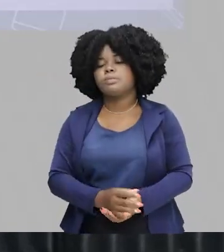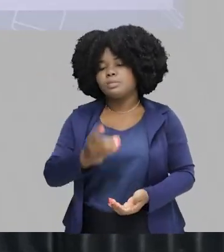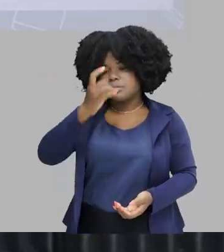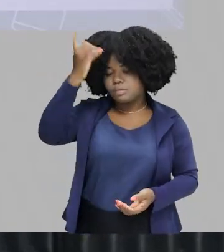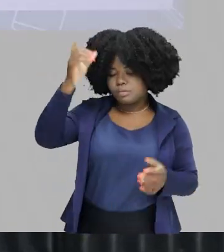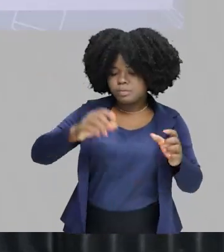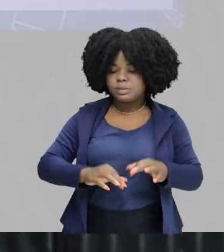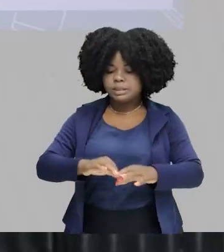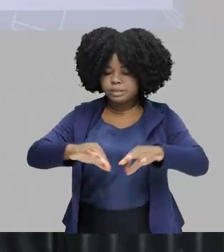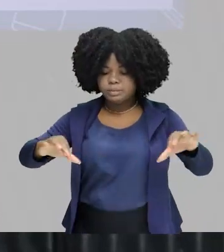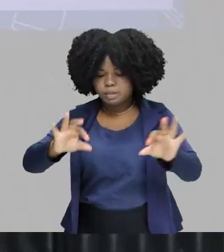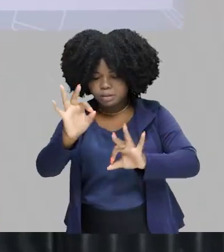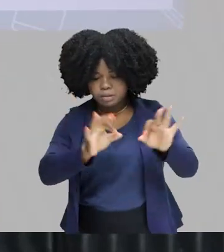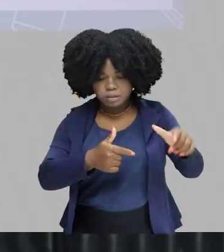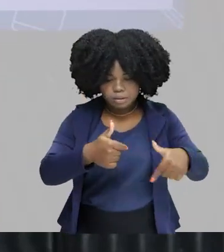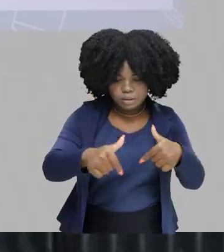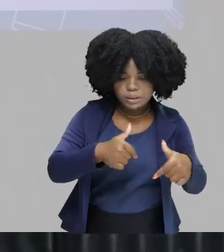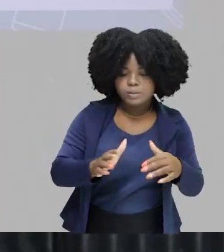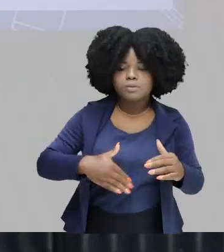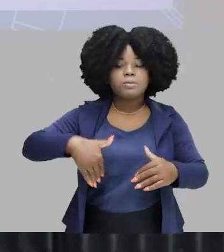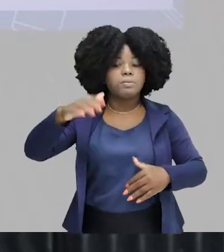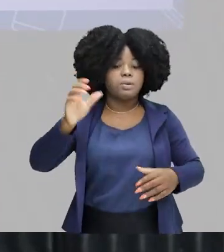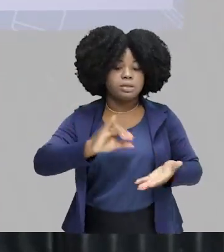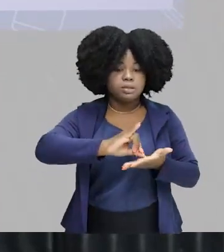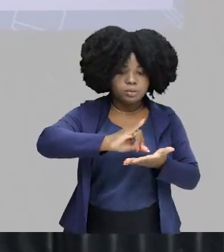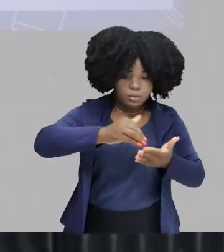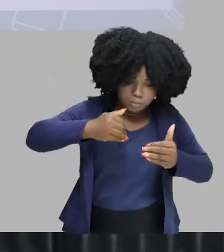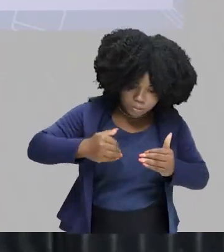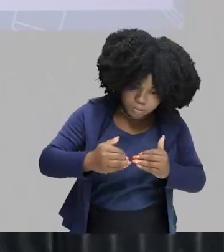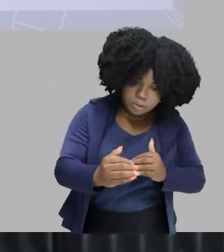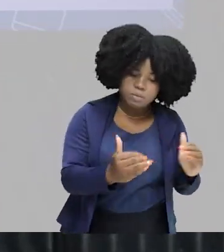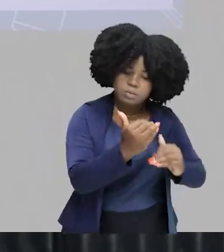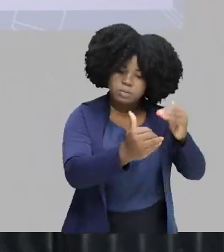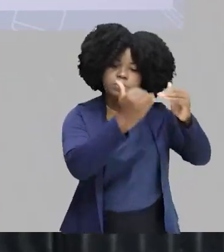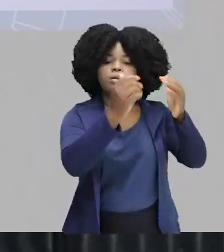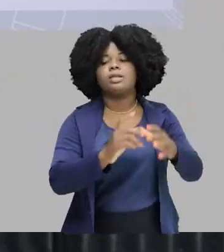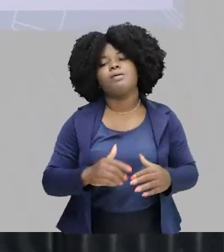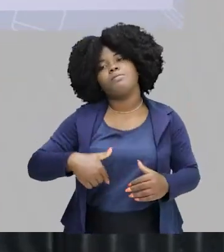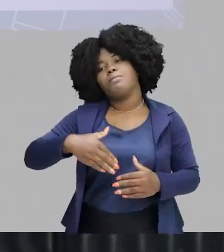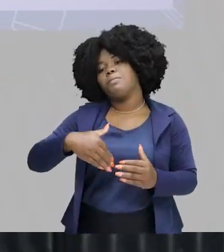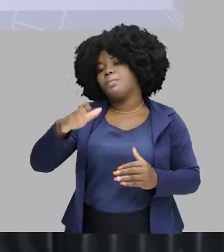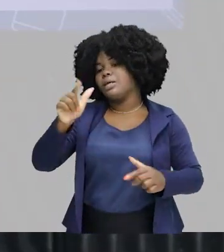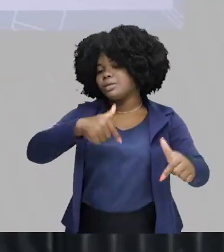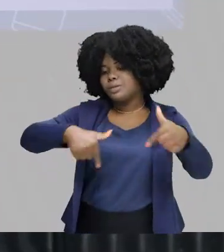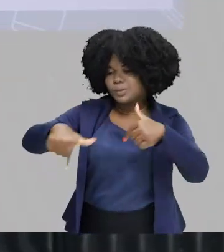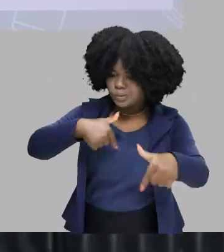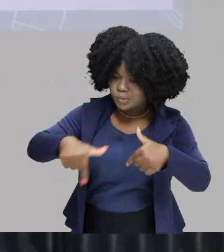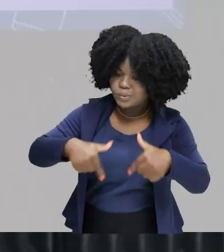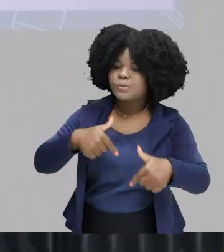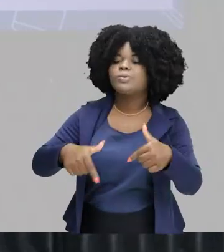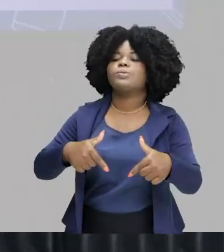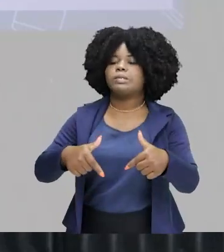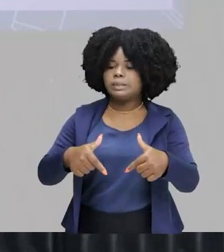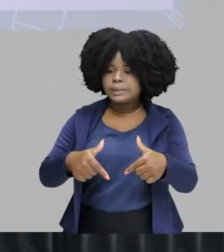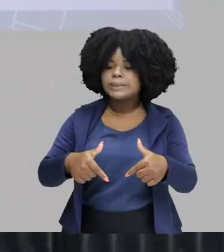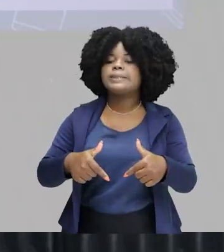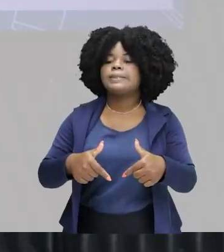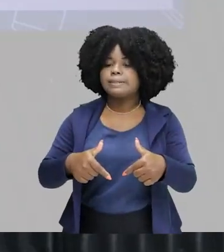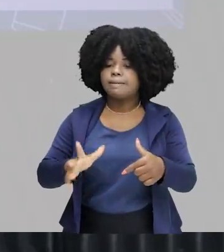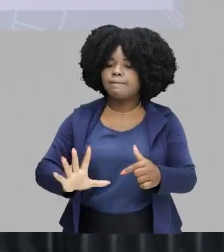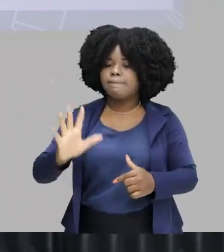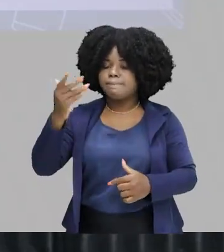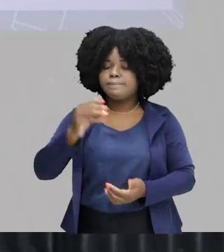da divisão do trabalho. Quanto mais o capitalismo avança, mais acentuada a divisão do trabalho se torna na visão de Durkheim.